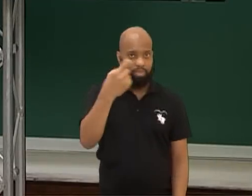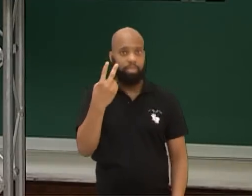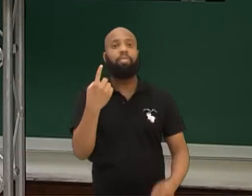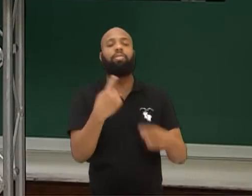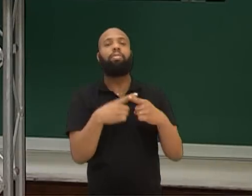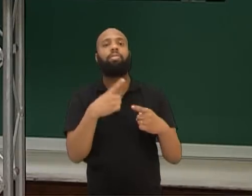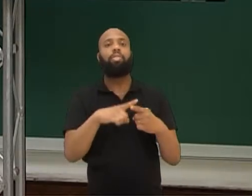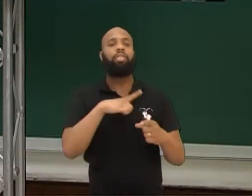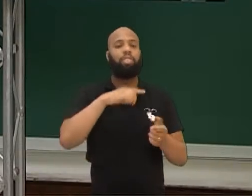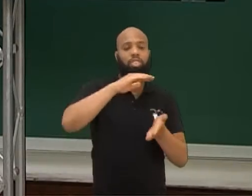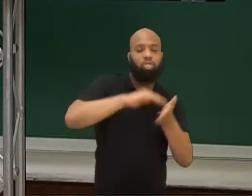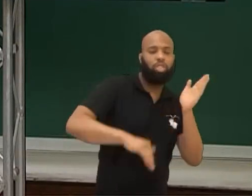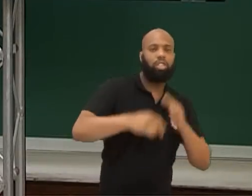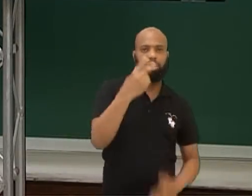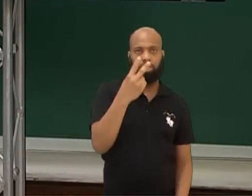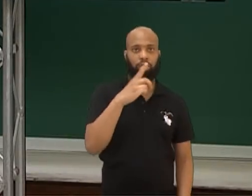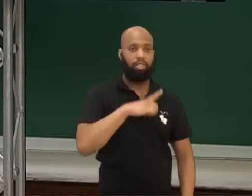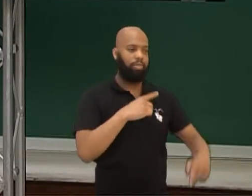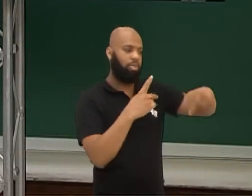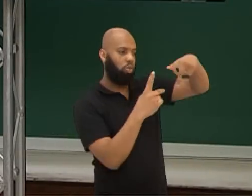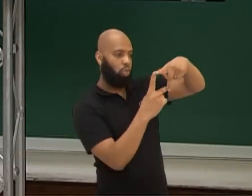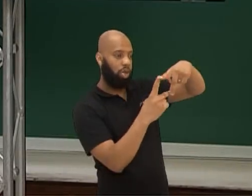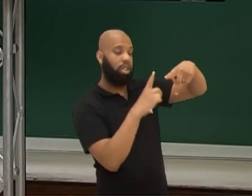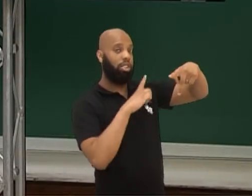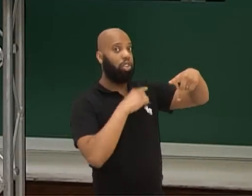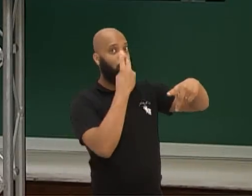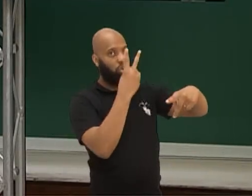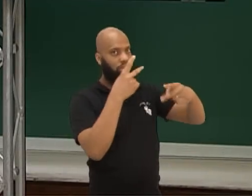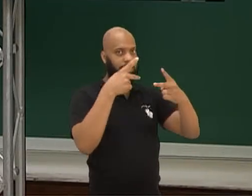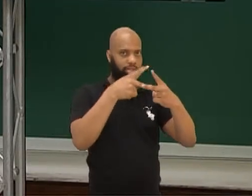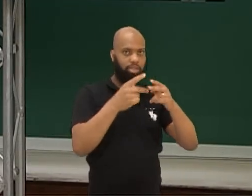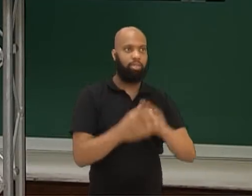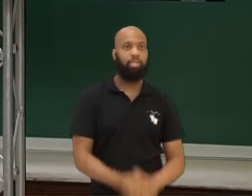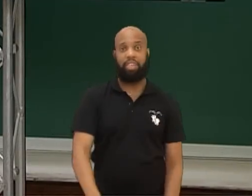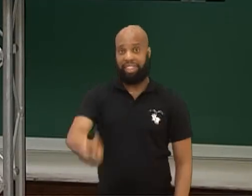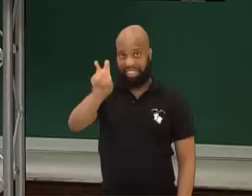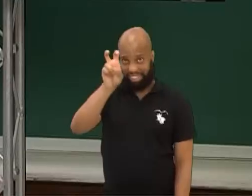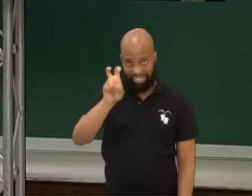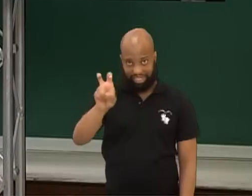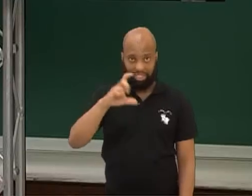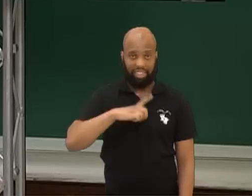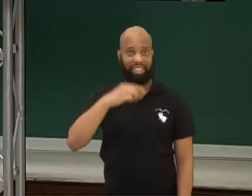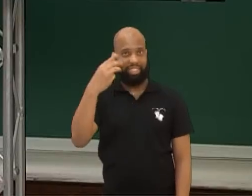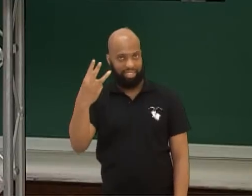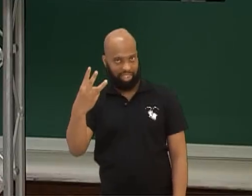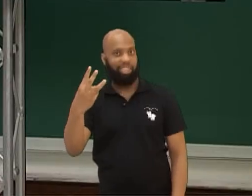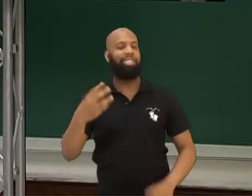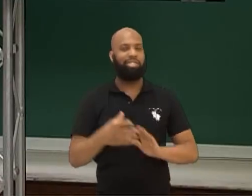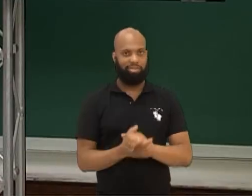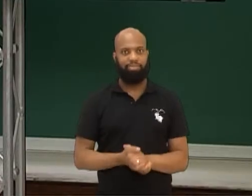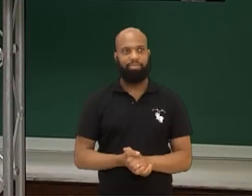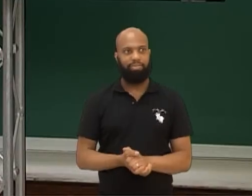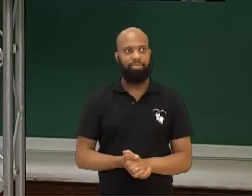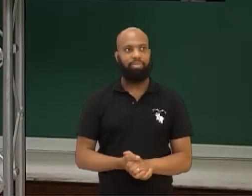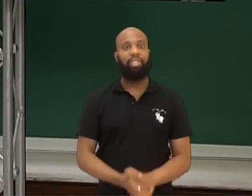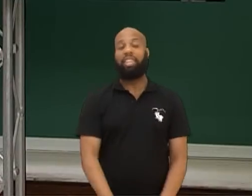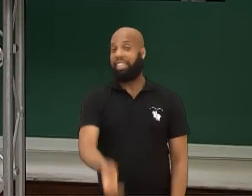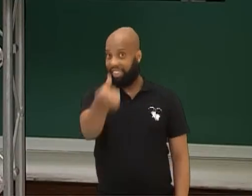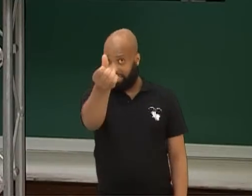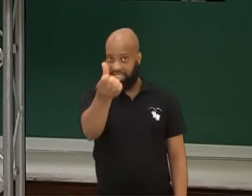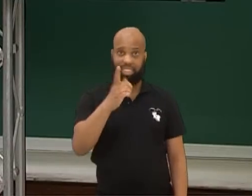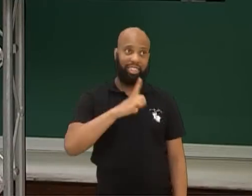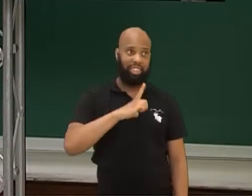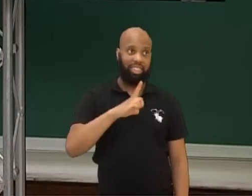Porque diminuir 2, ó. Quadrado, 2 triângulos. Pentágono, 3 triângulos.